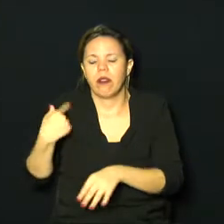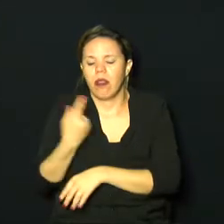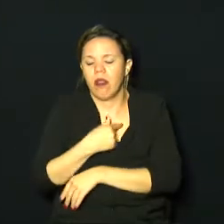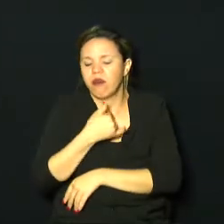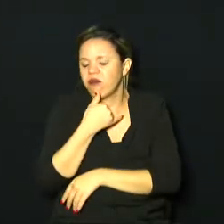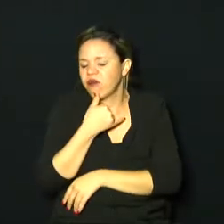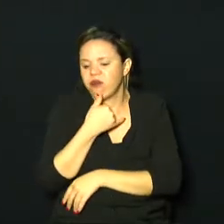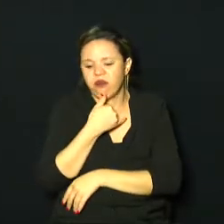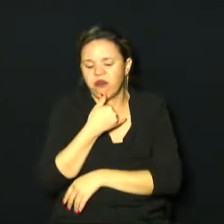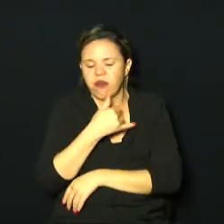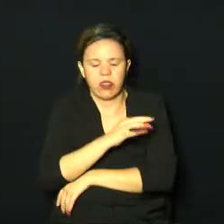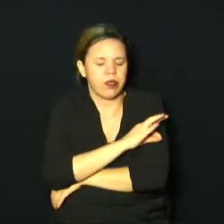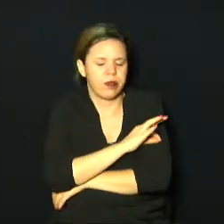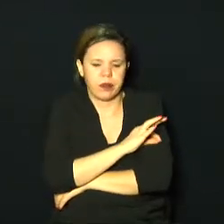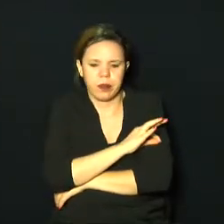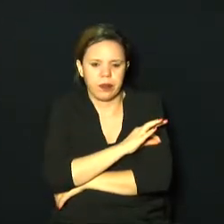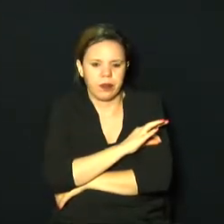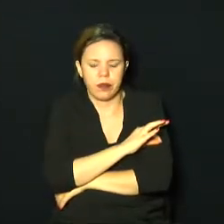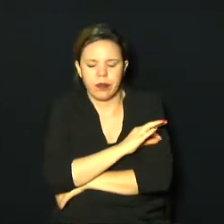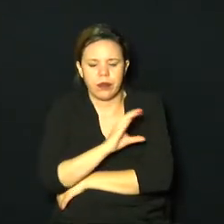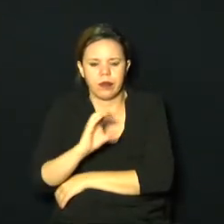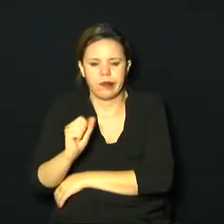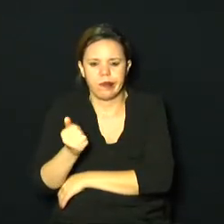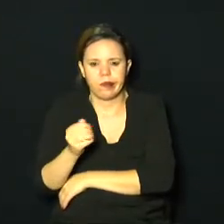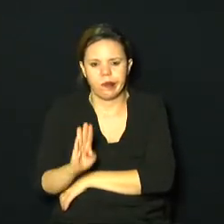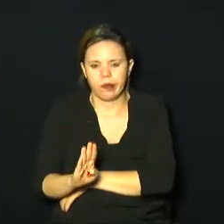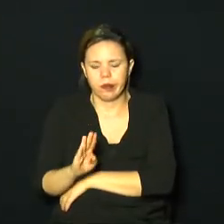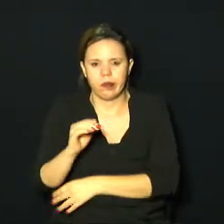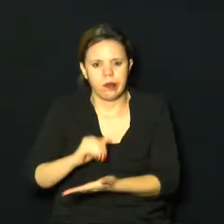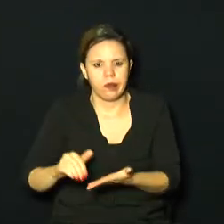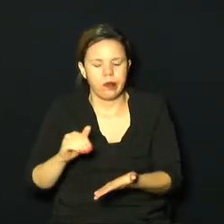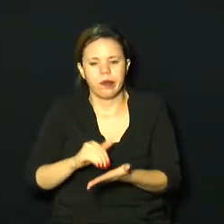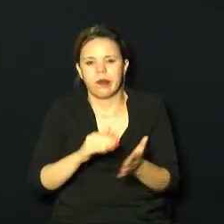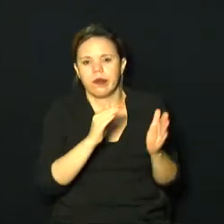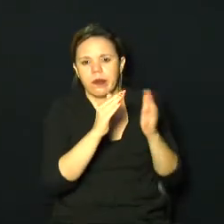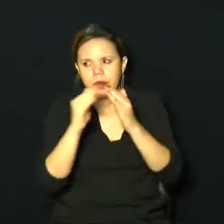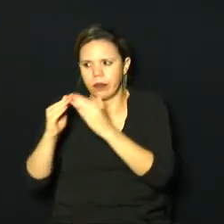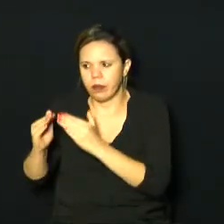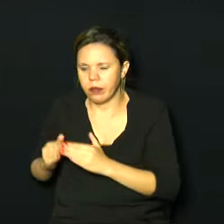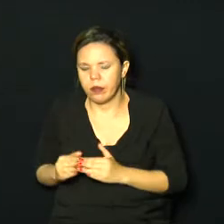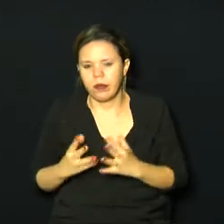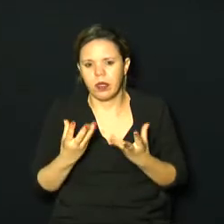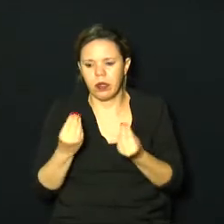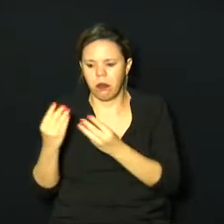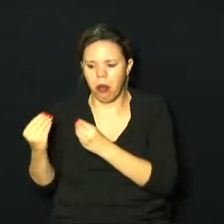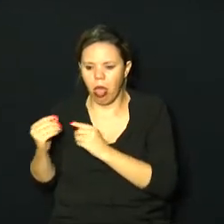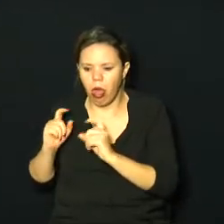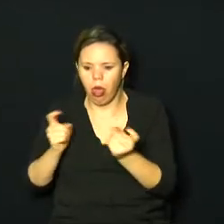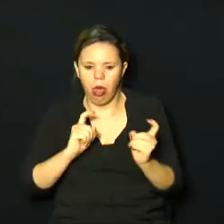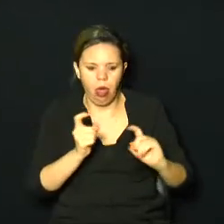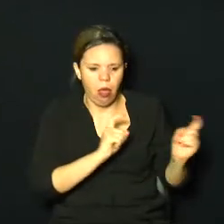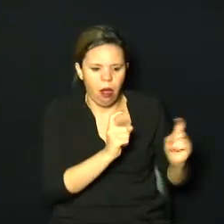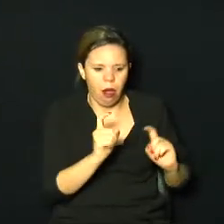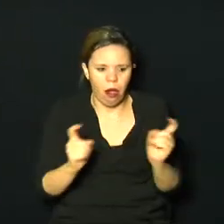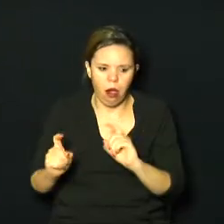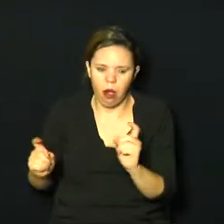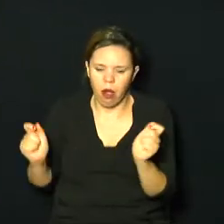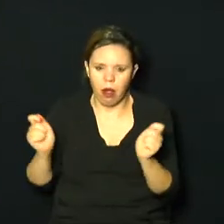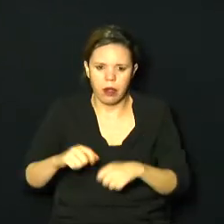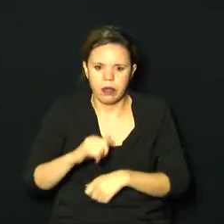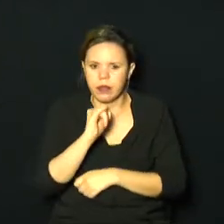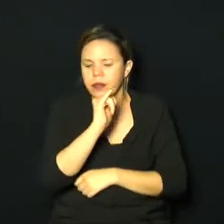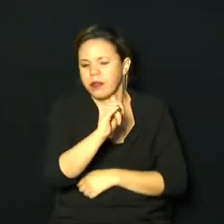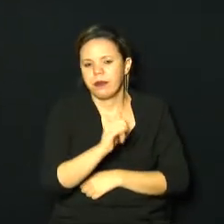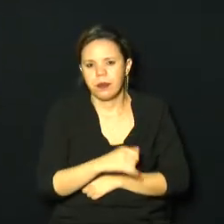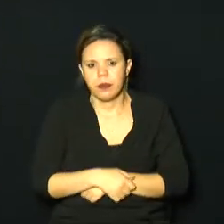que a prefeitura, através da Coab, através da Secretaria de Habitação, depois de tantas reuniões, depois de tantos, podemos dizer, inclusive,